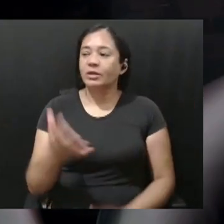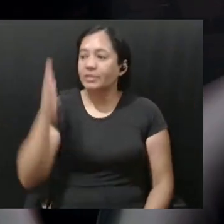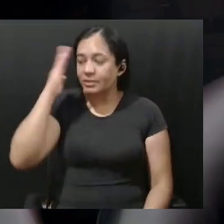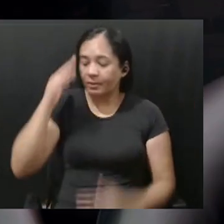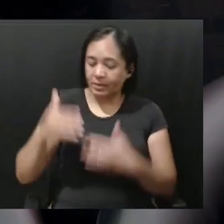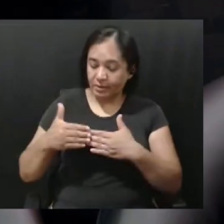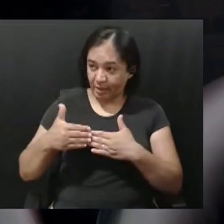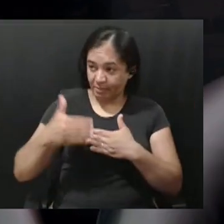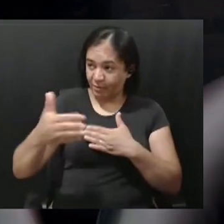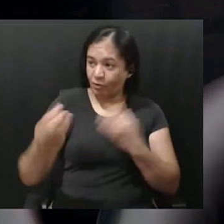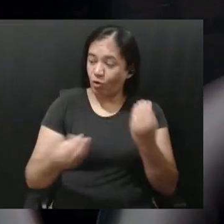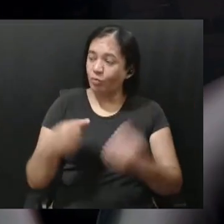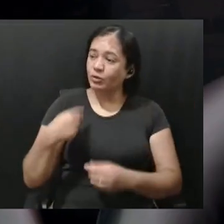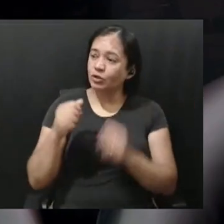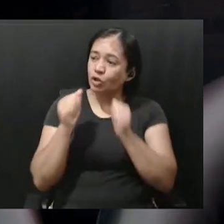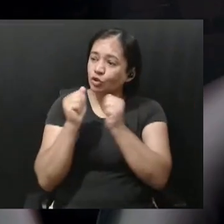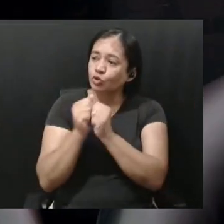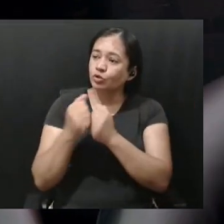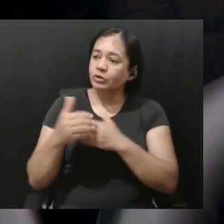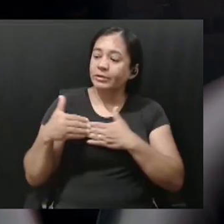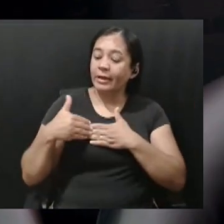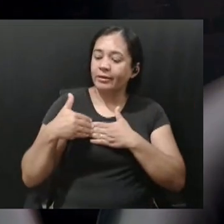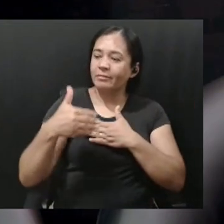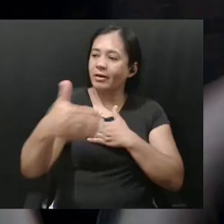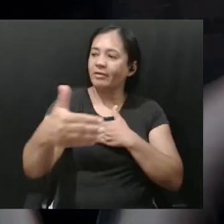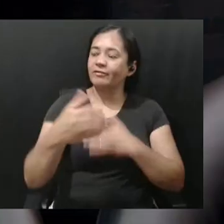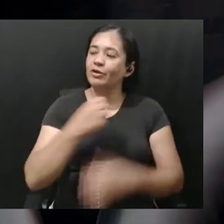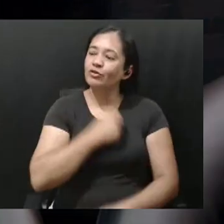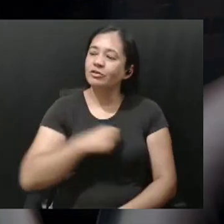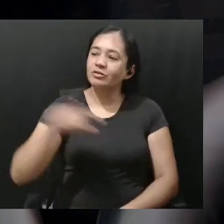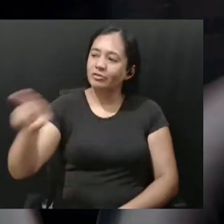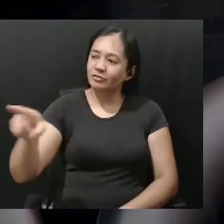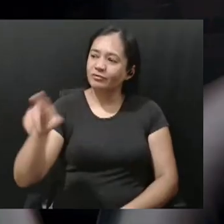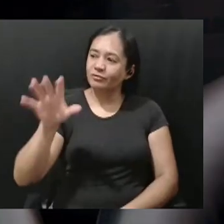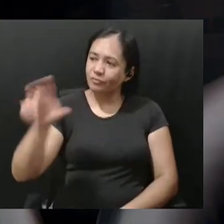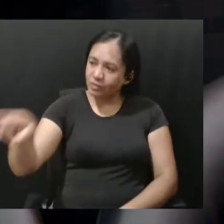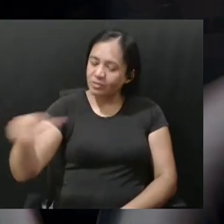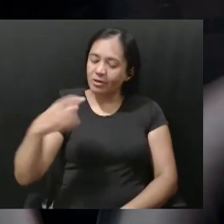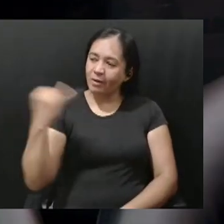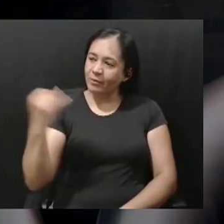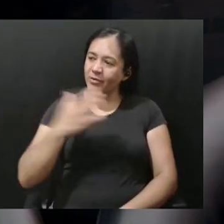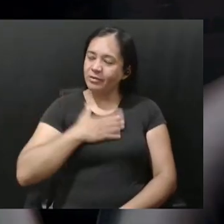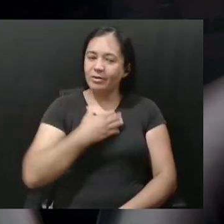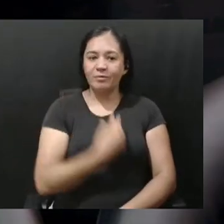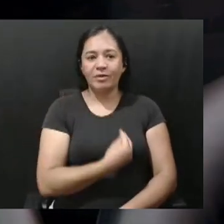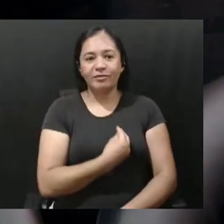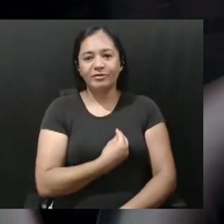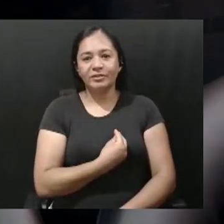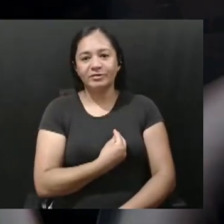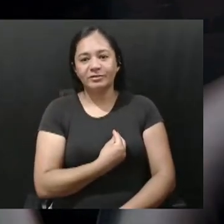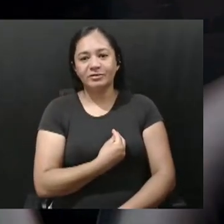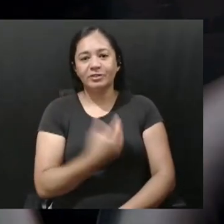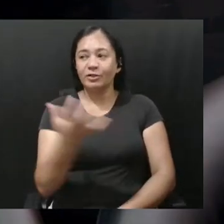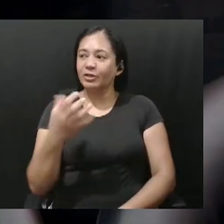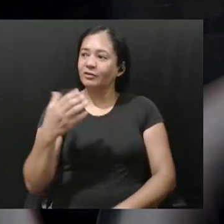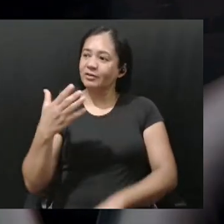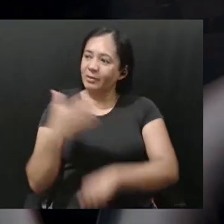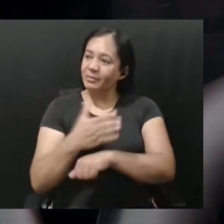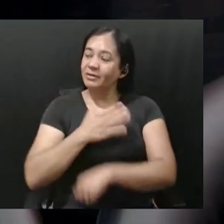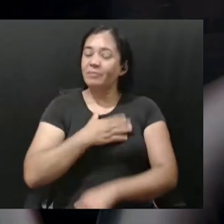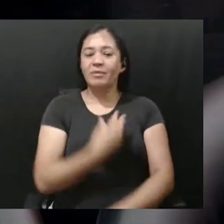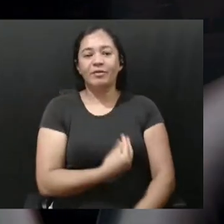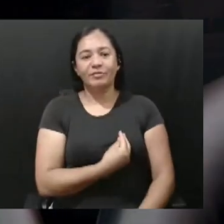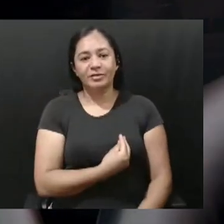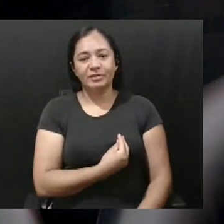pra frente, né. uhum. Eu sinto a sua falta, você é importante pra mim, né, e eu gostaria que você participasse da minha vida, né. E detalhe,